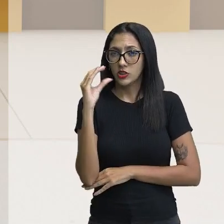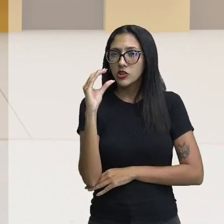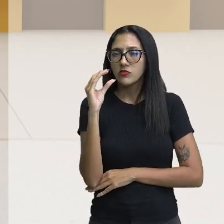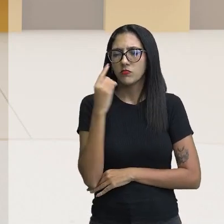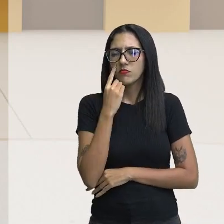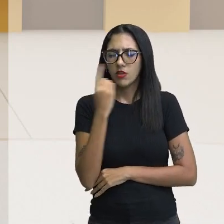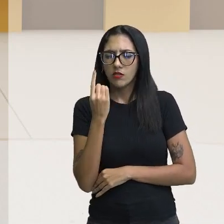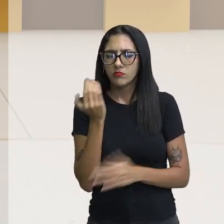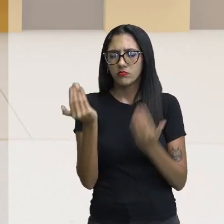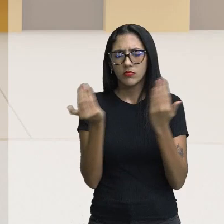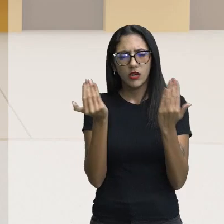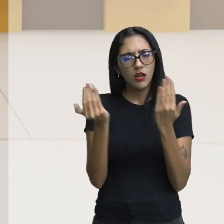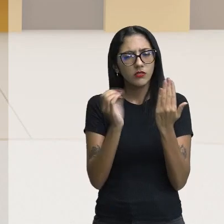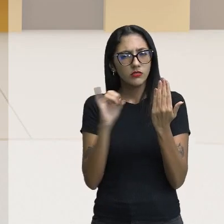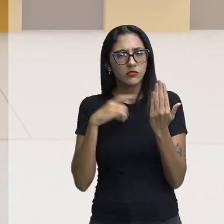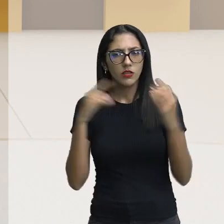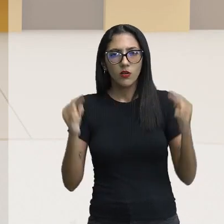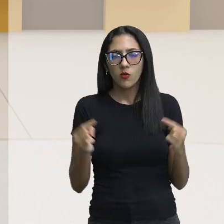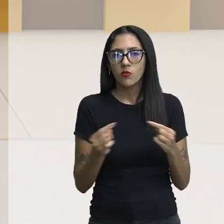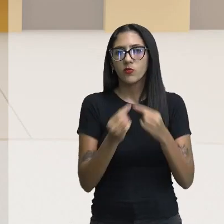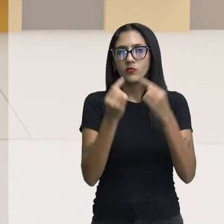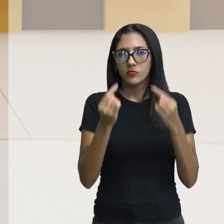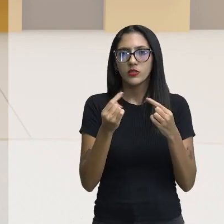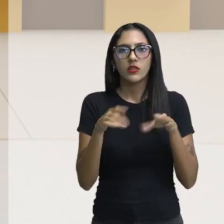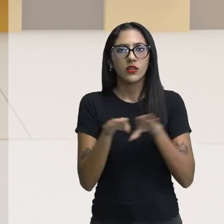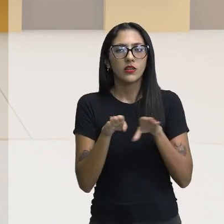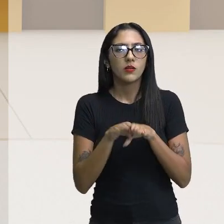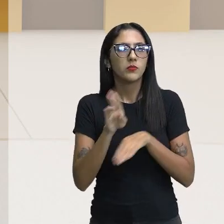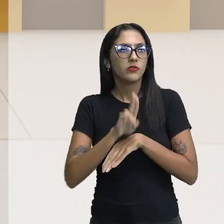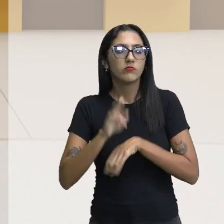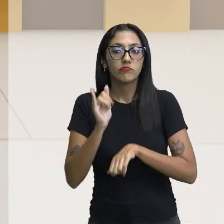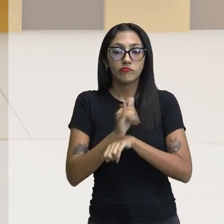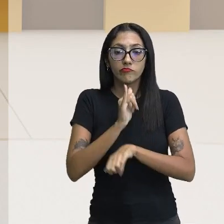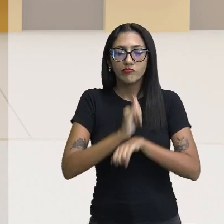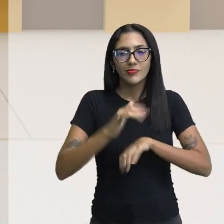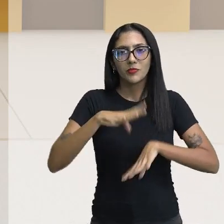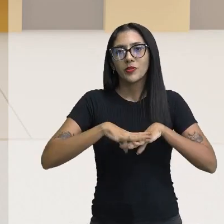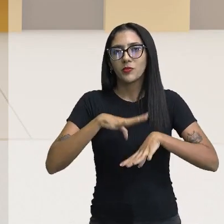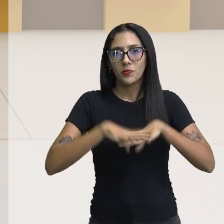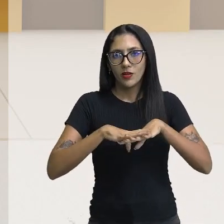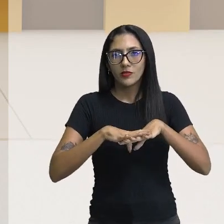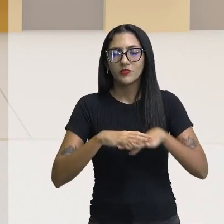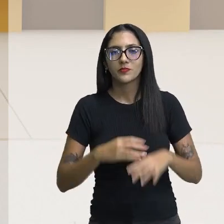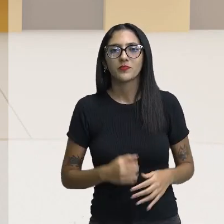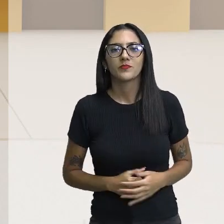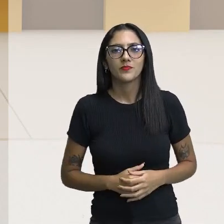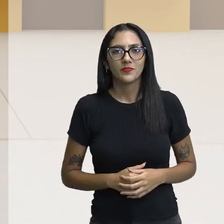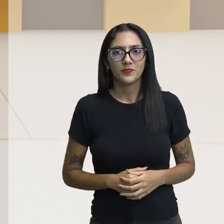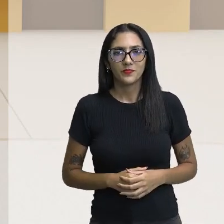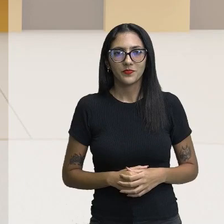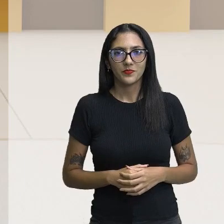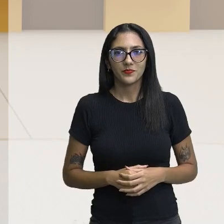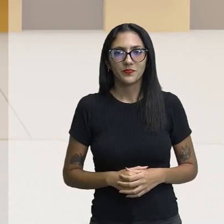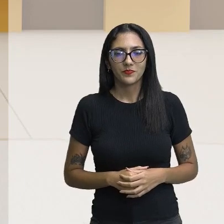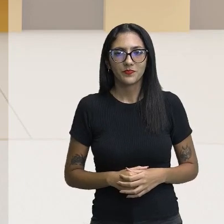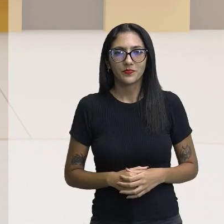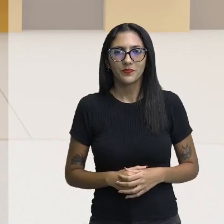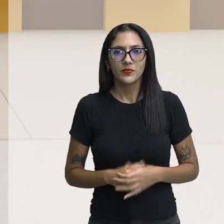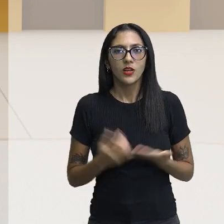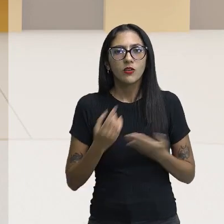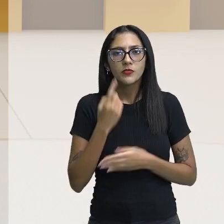divulgação científica e utilizando ferramentas da matemática, não é? E aí vem agora a nossa